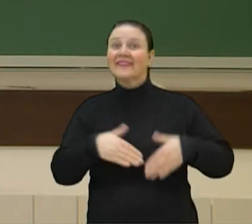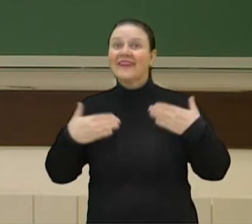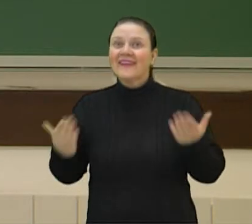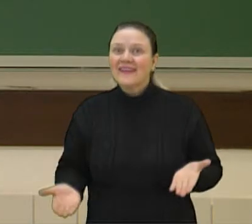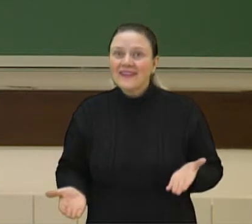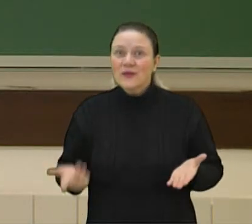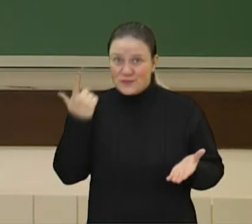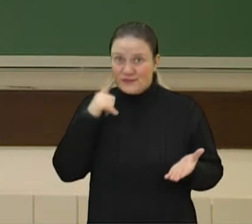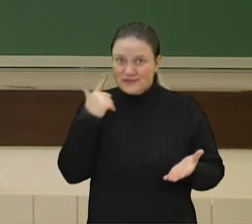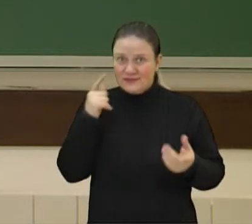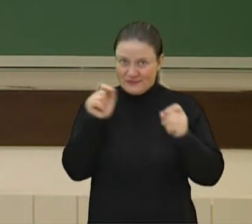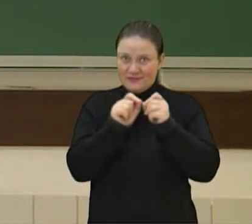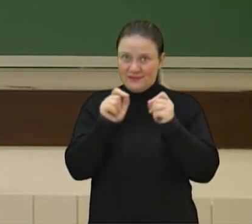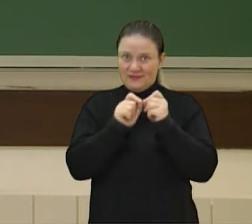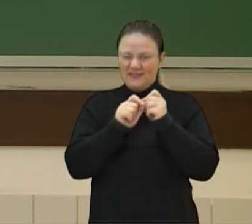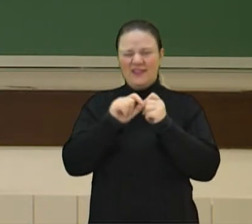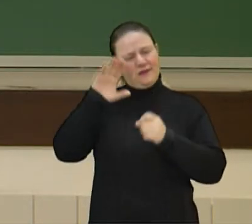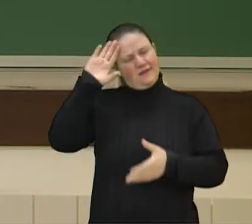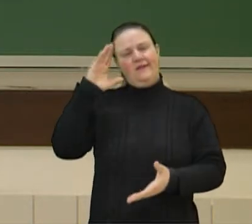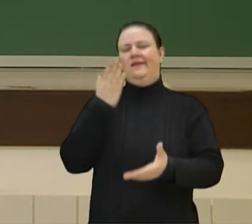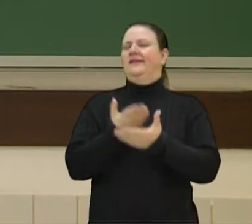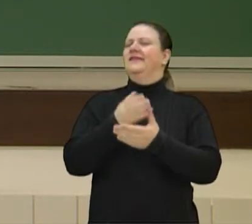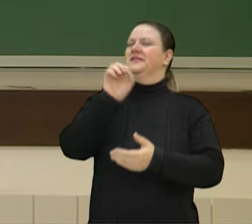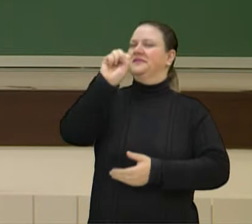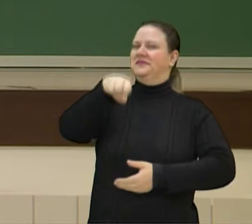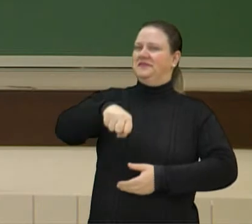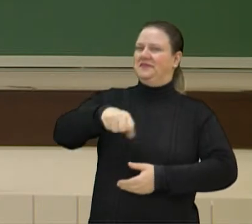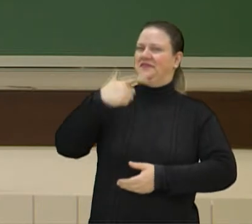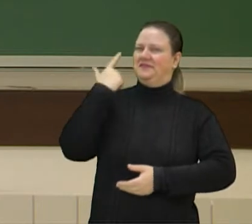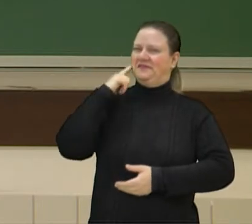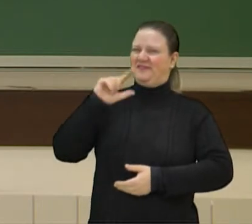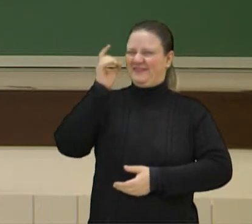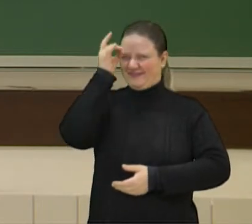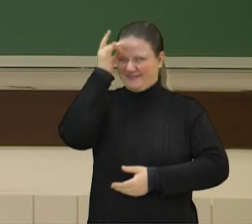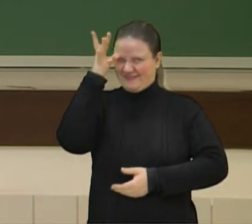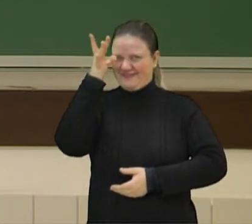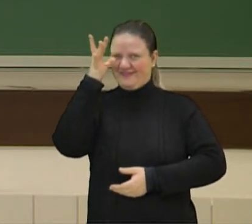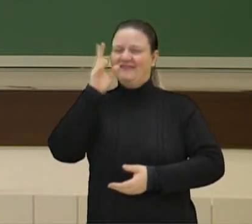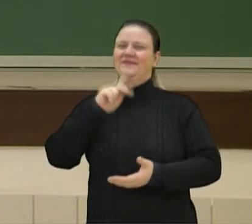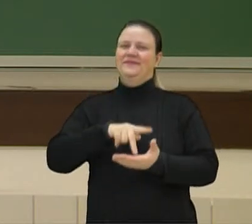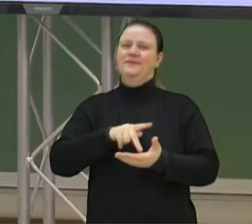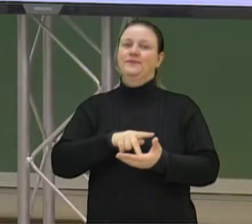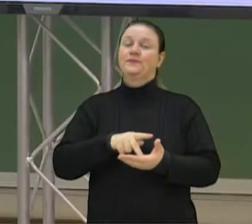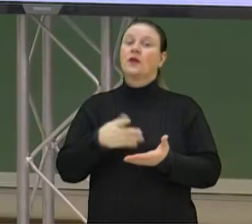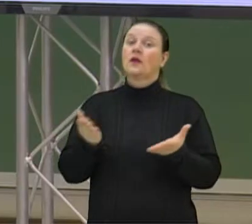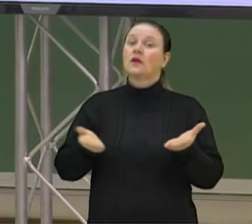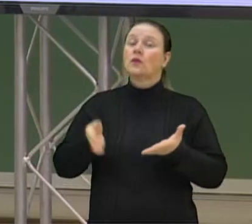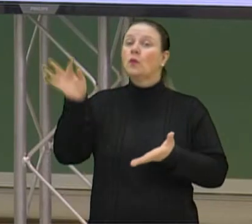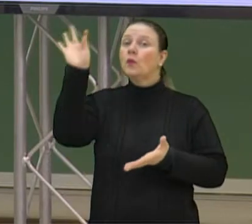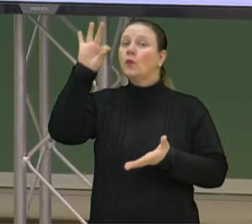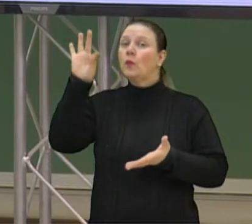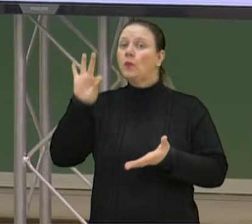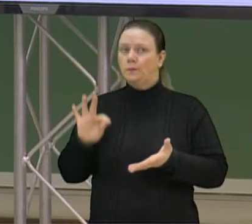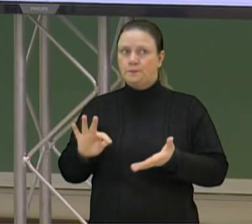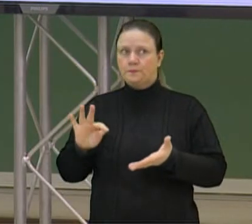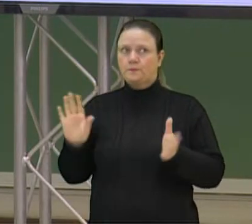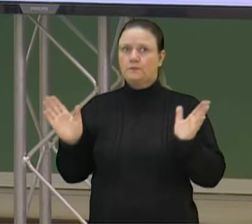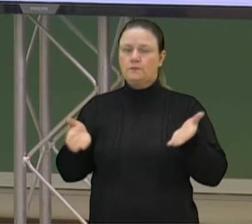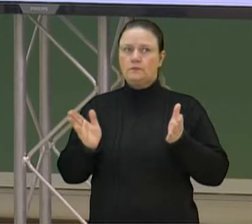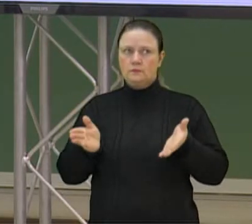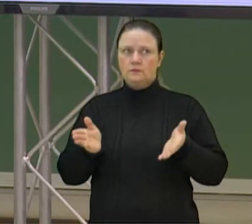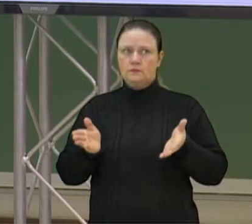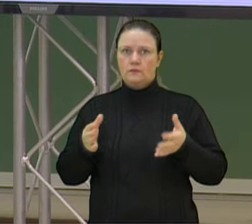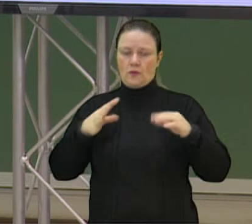aí, pessoal, conseguiram? Acredito que sim, né? Vamos corrigir juntos? Então, os artículos.